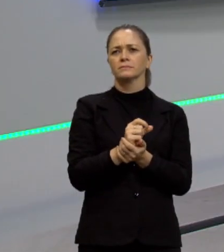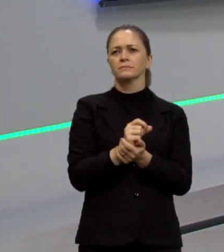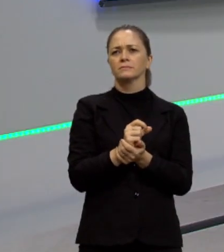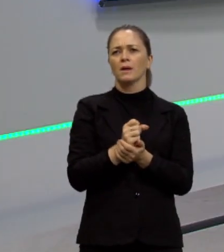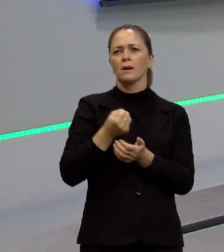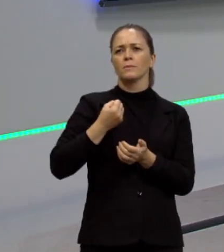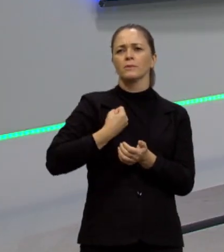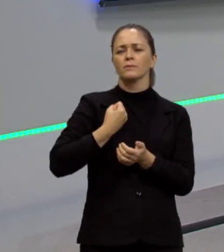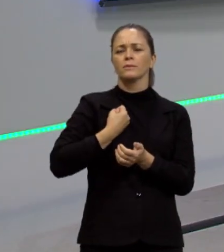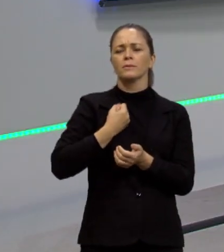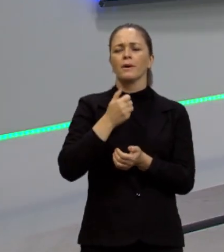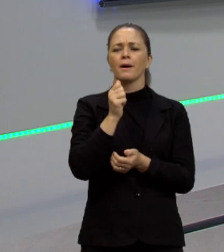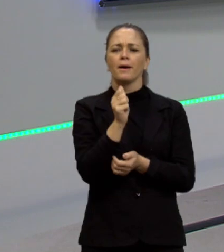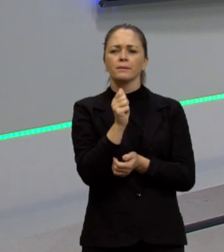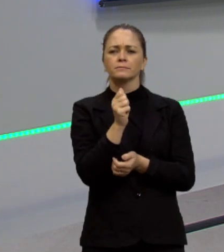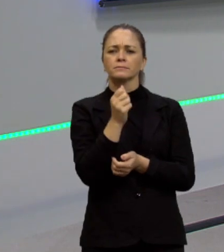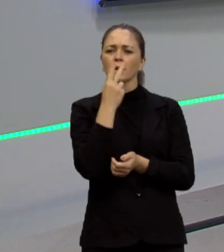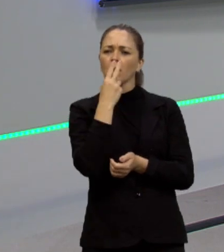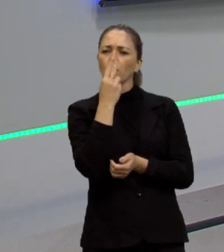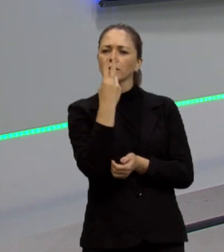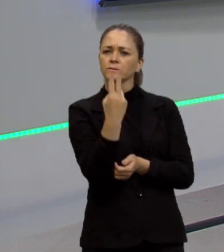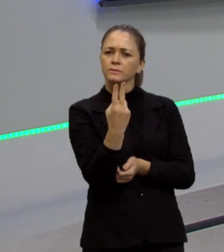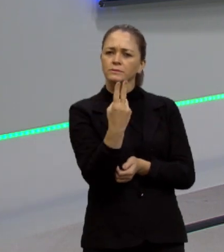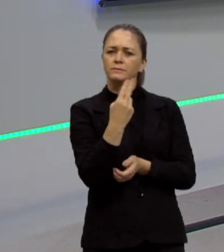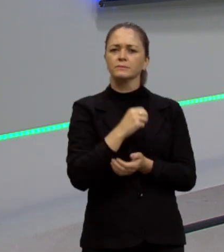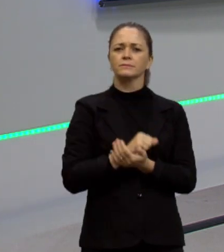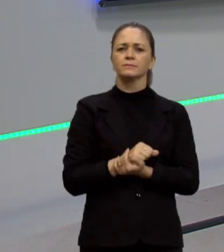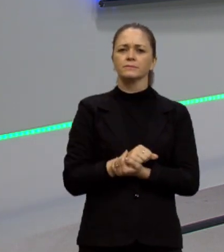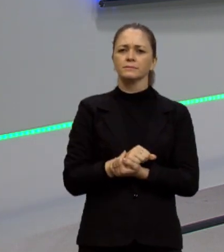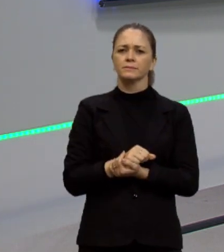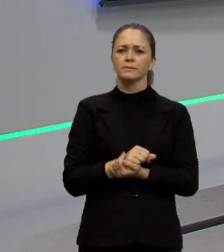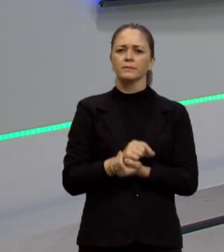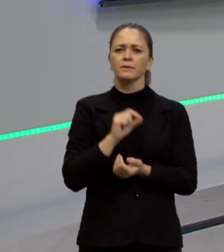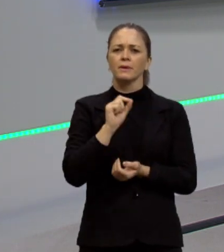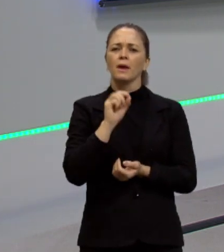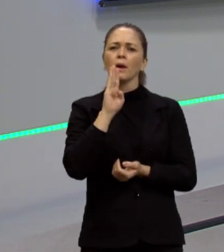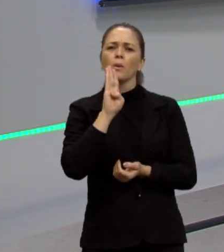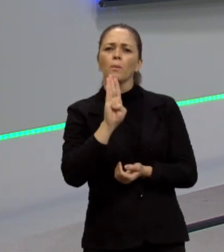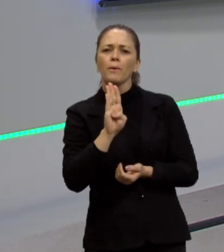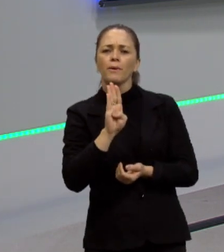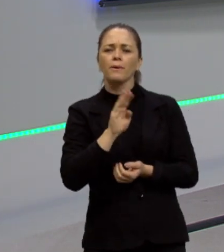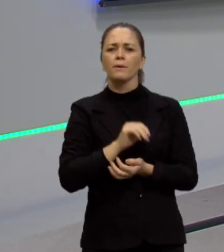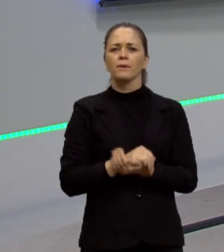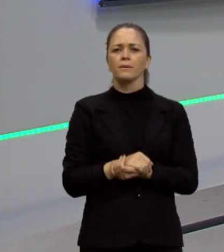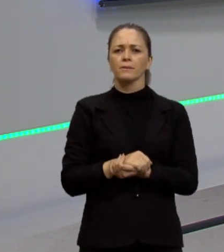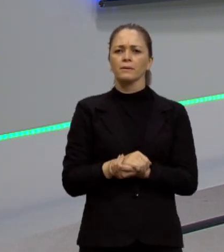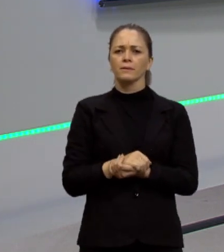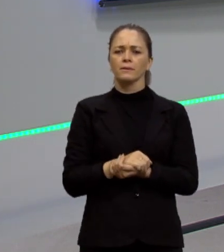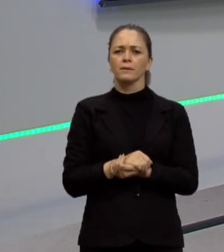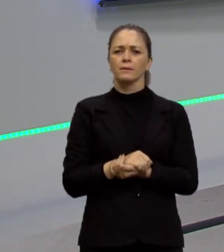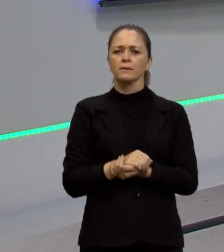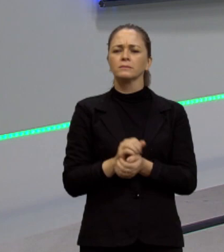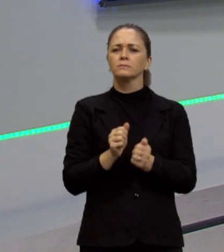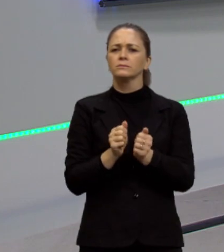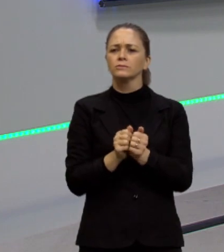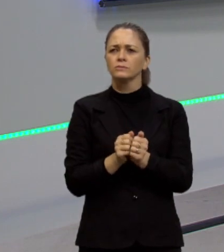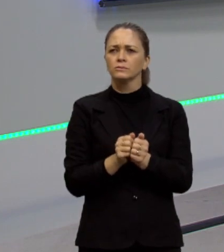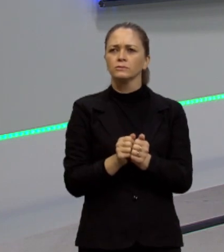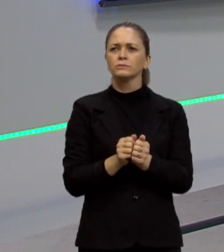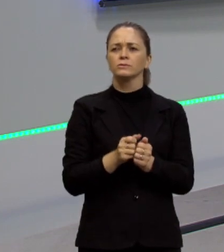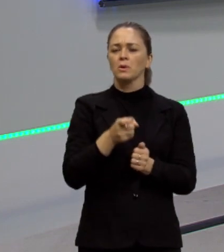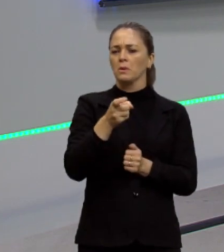A, 2. Quem é o meu termo B? Aquele que acompanha o termo